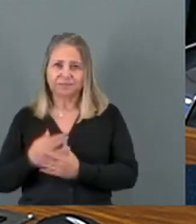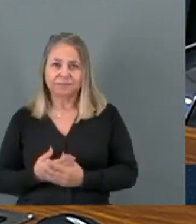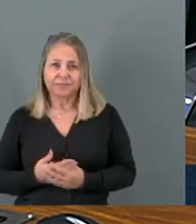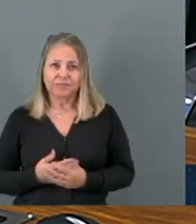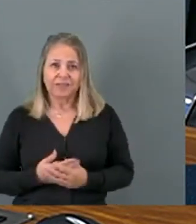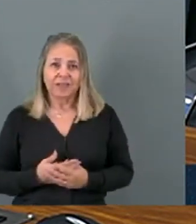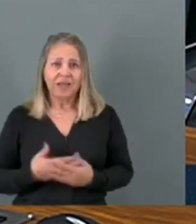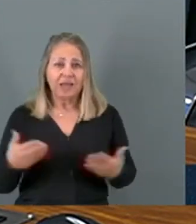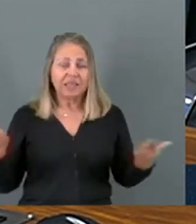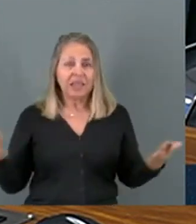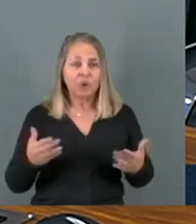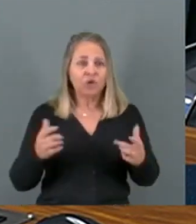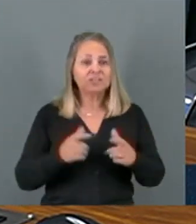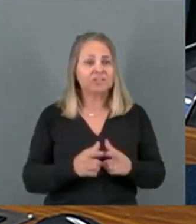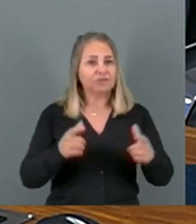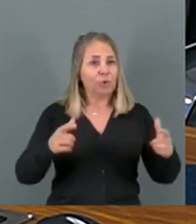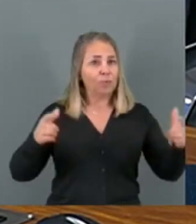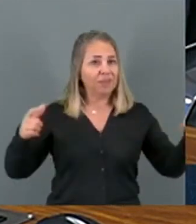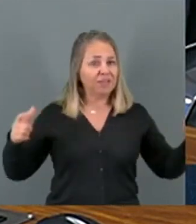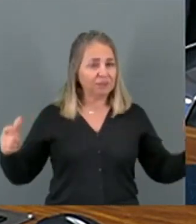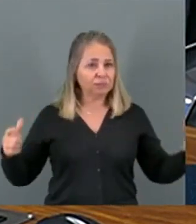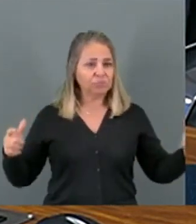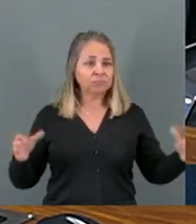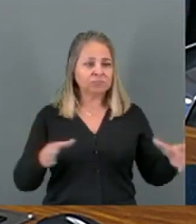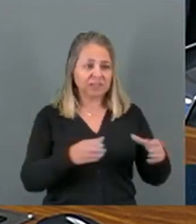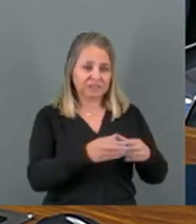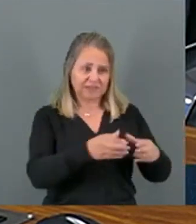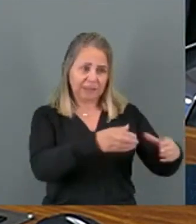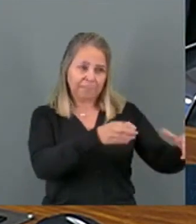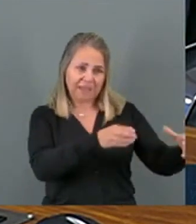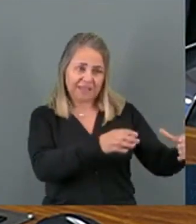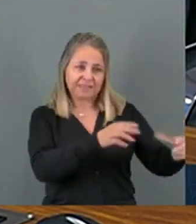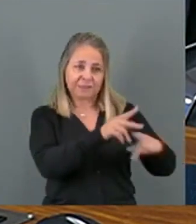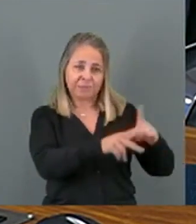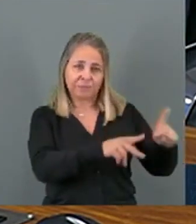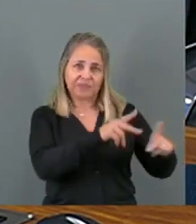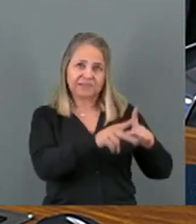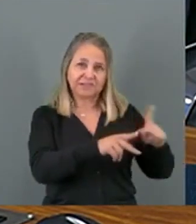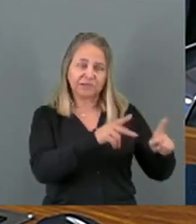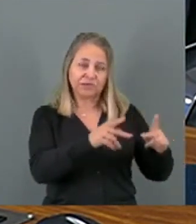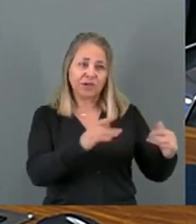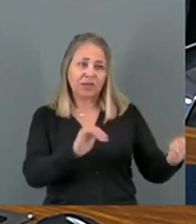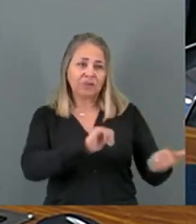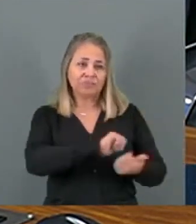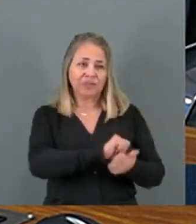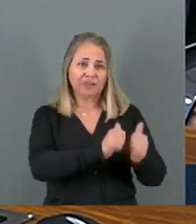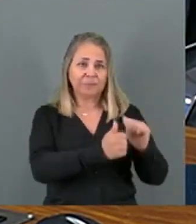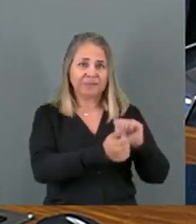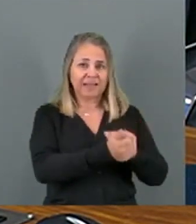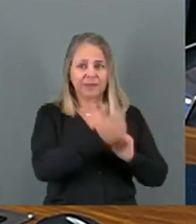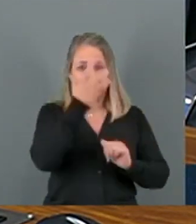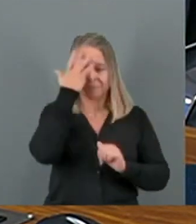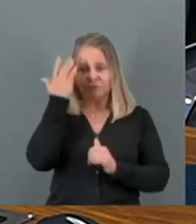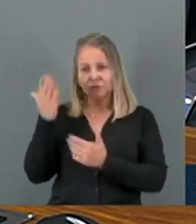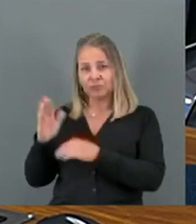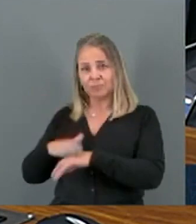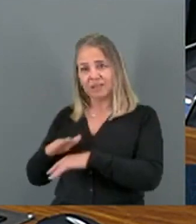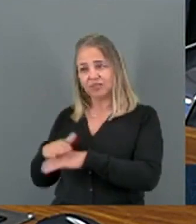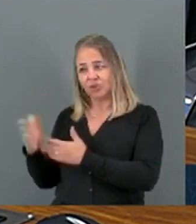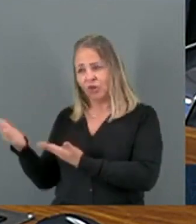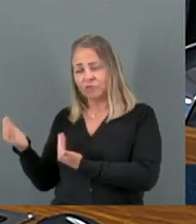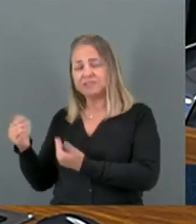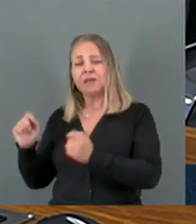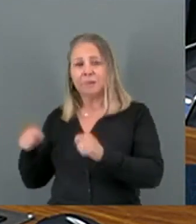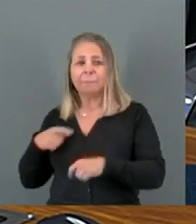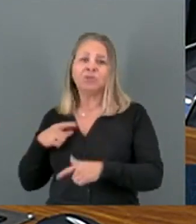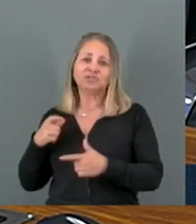repente eu tenho um aumento exatamente nessa camada da população, aqueles serviços que estão adaptados para atender indivíduos mais jovens podem ter dificuldade de